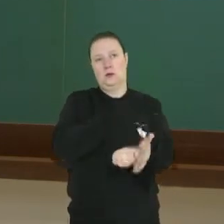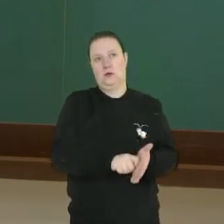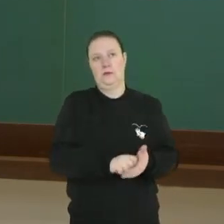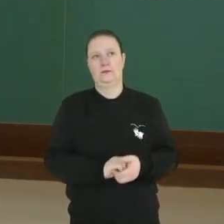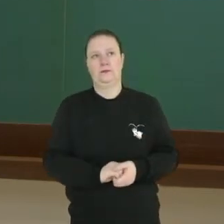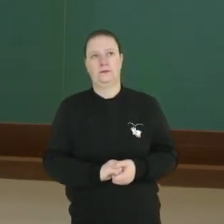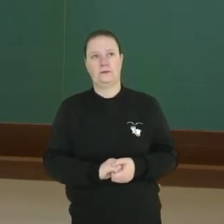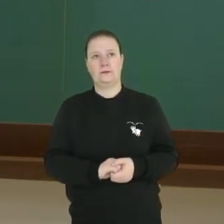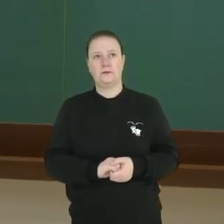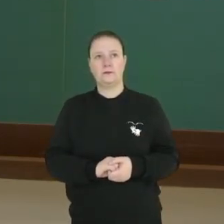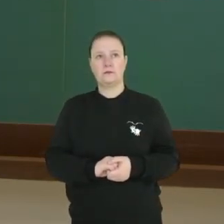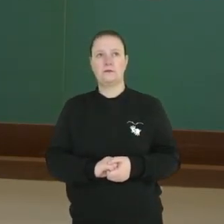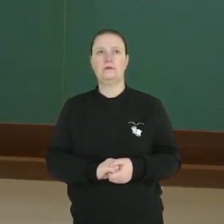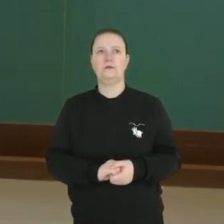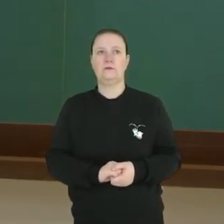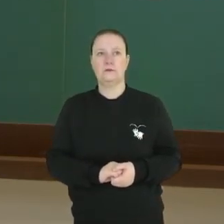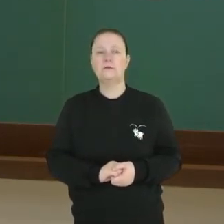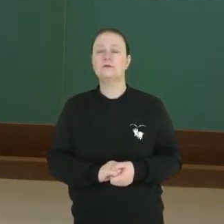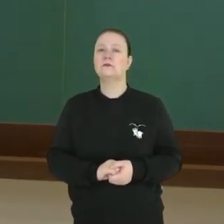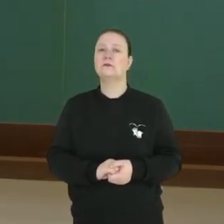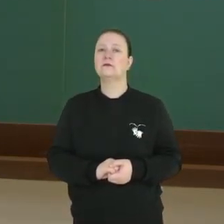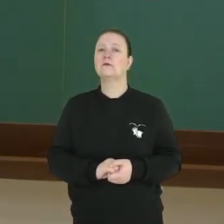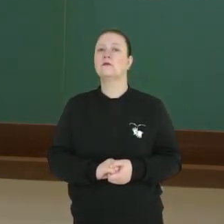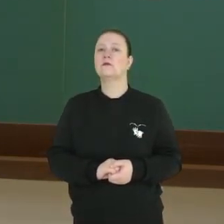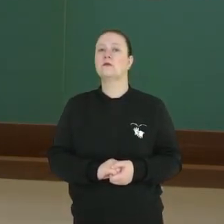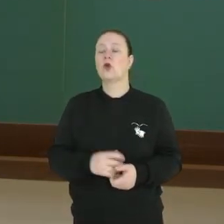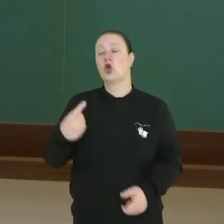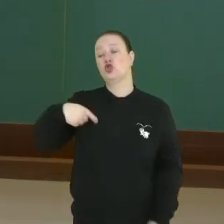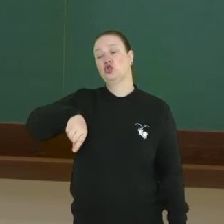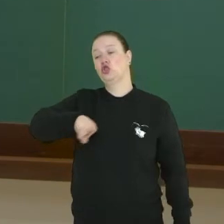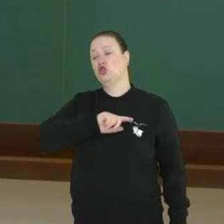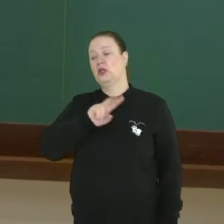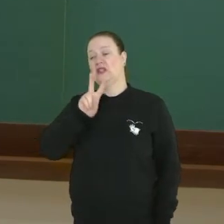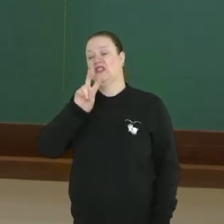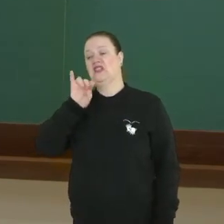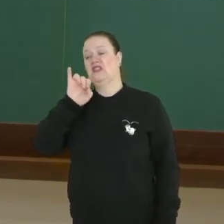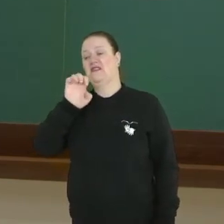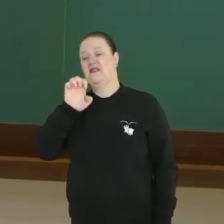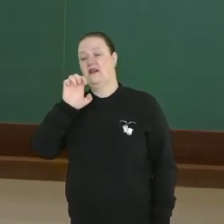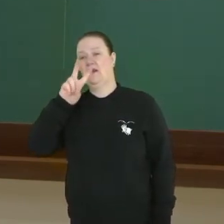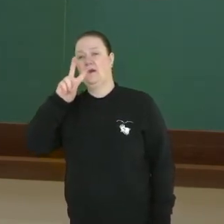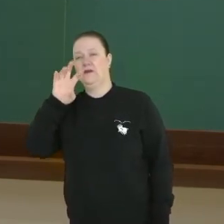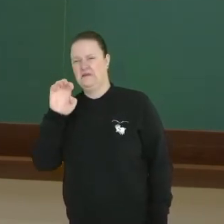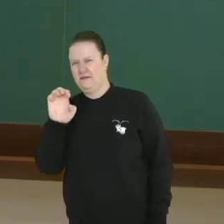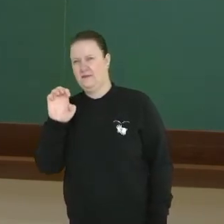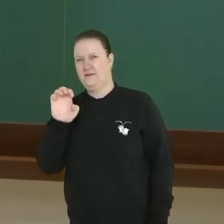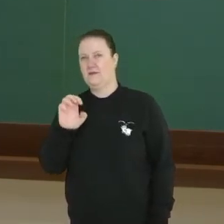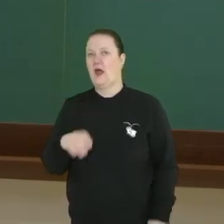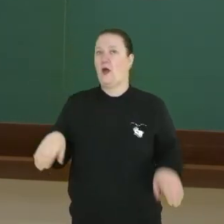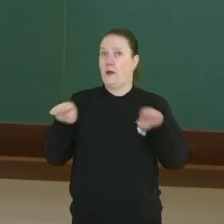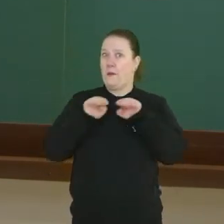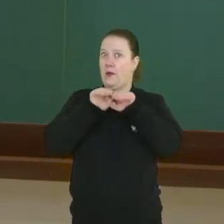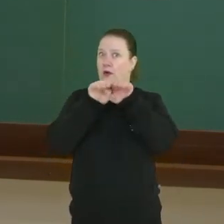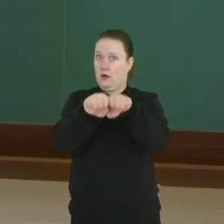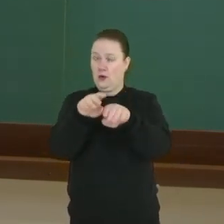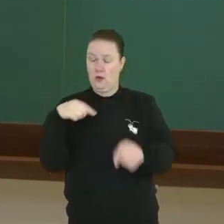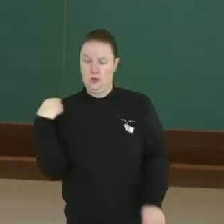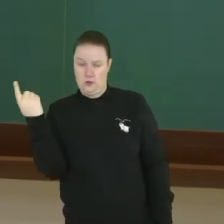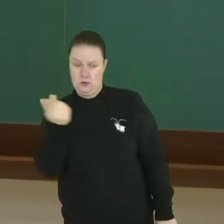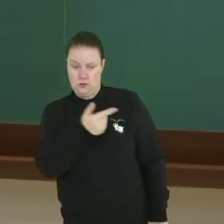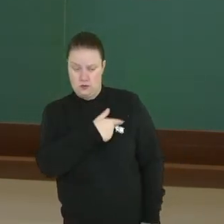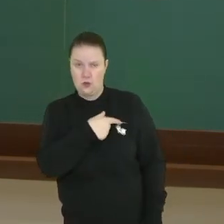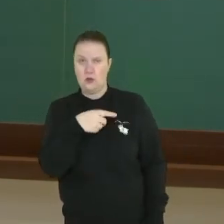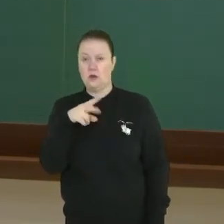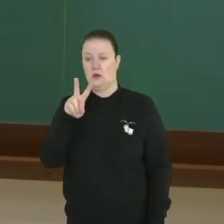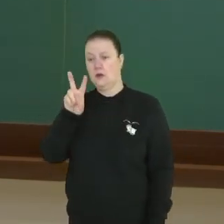padrão. Então, na transcrição, observe, nós vive, na forma padrão, como que seria? Nós vivemos.